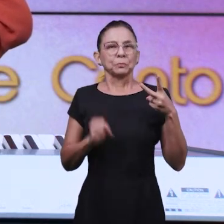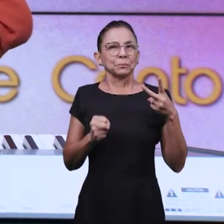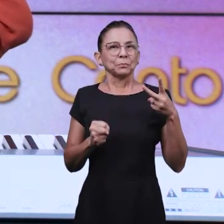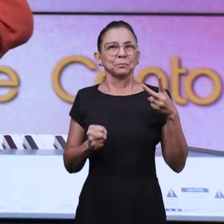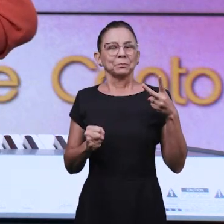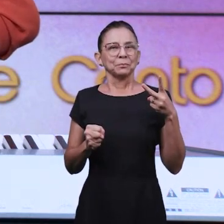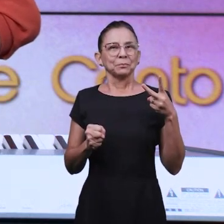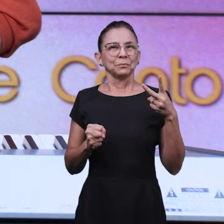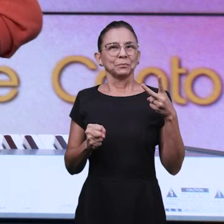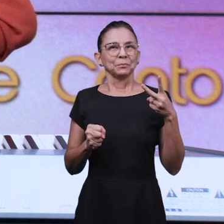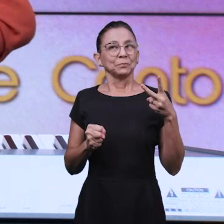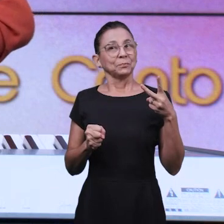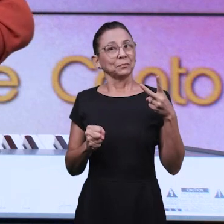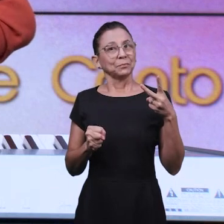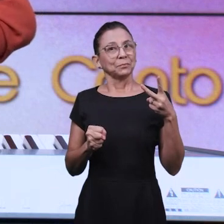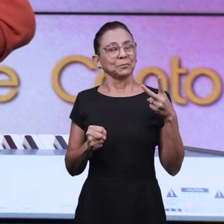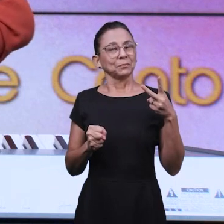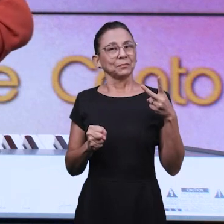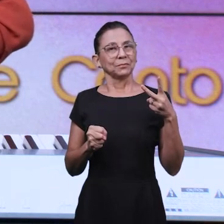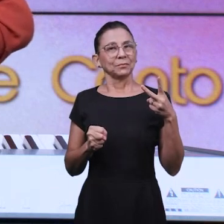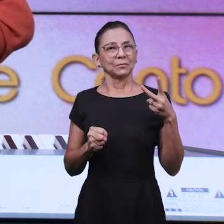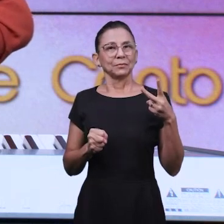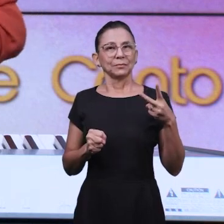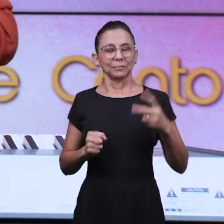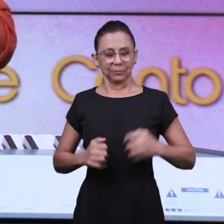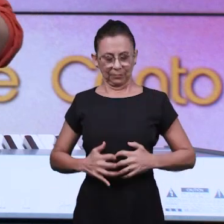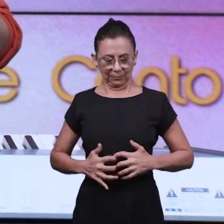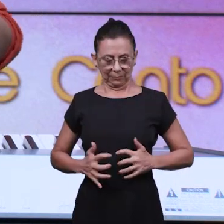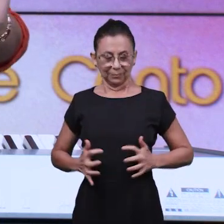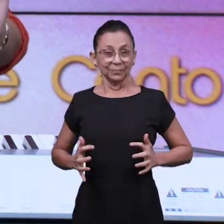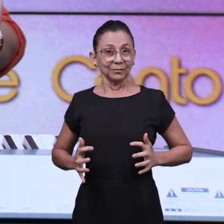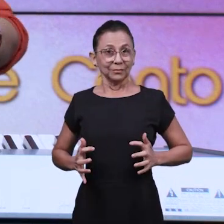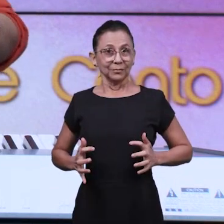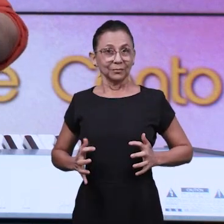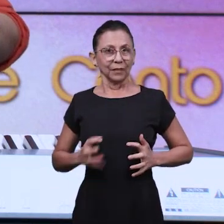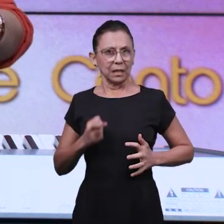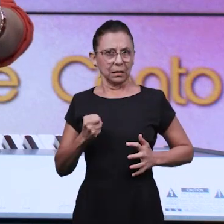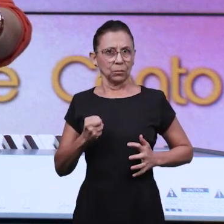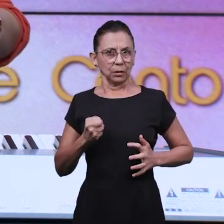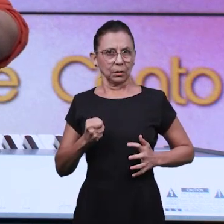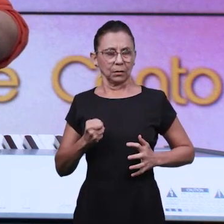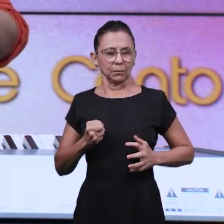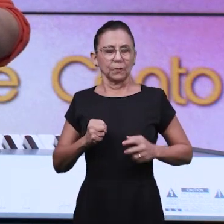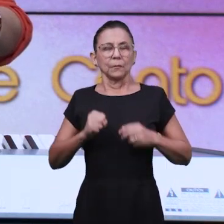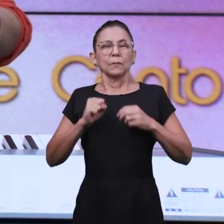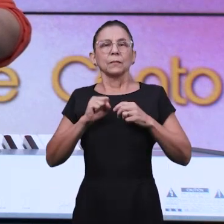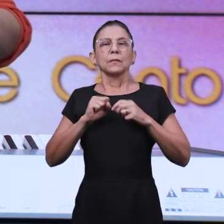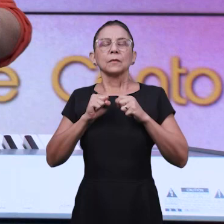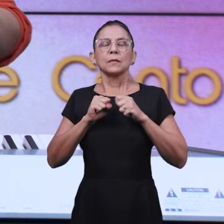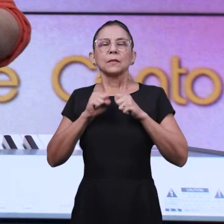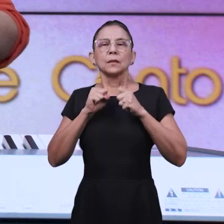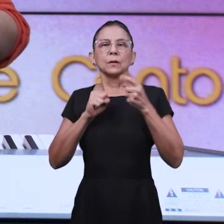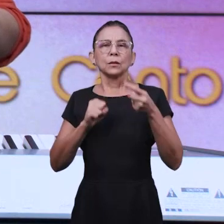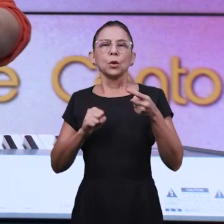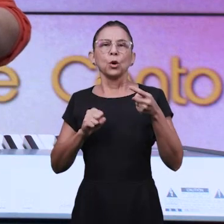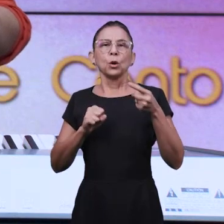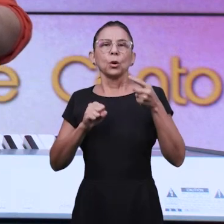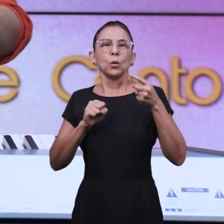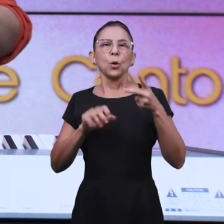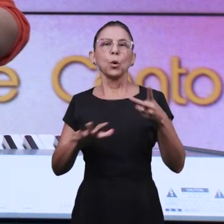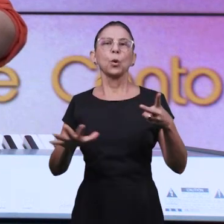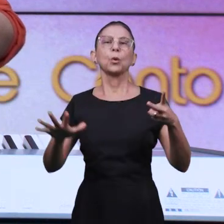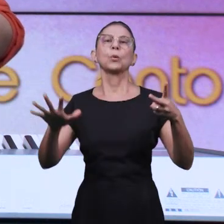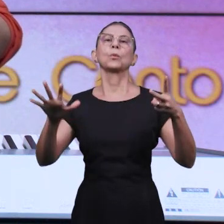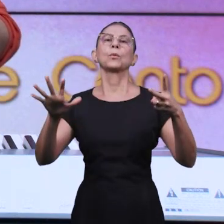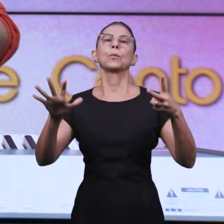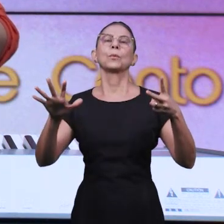segura. E aí vejam que ela mantém aberto aqui enquanto nós estamos segurando. Soltou 1, 2.